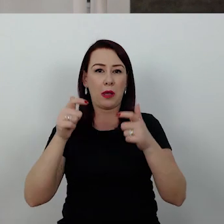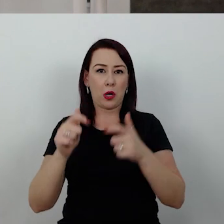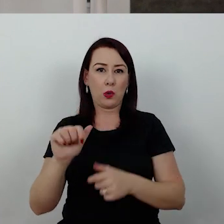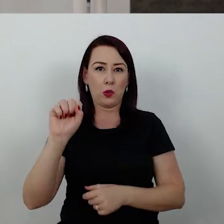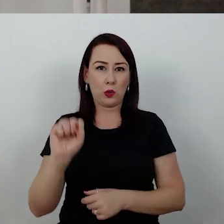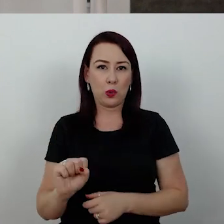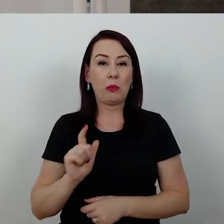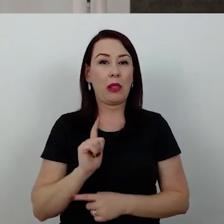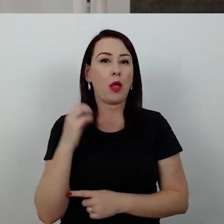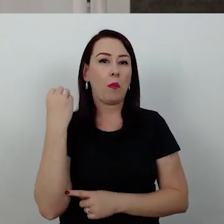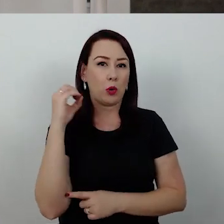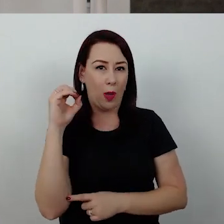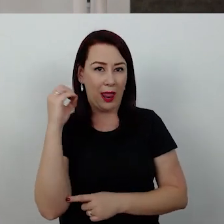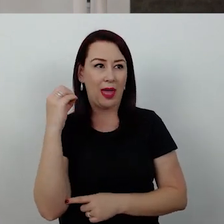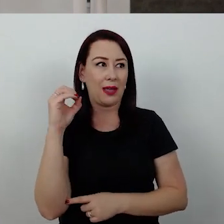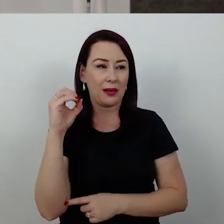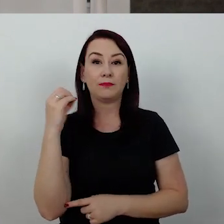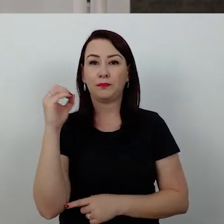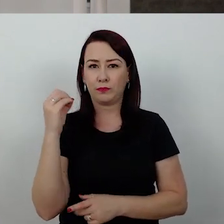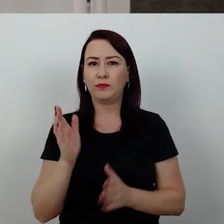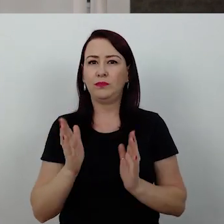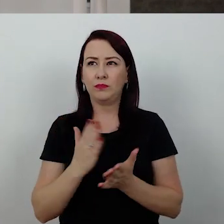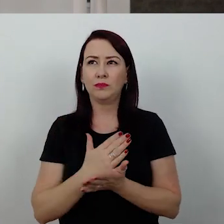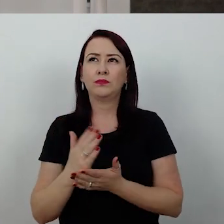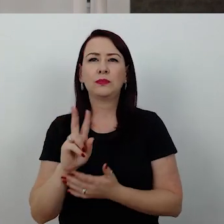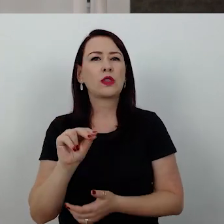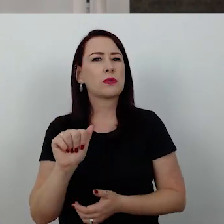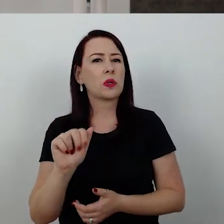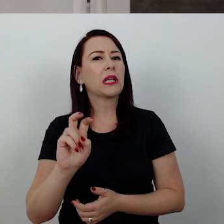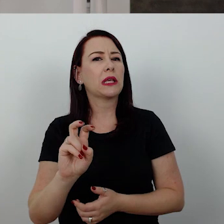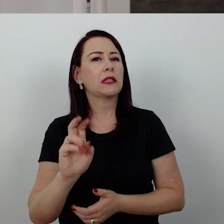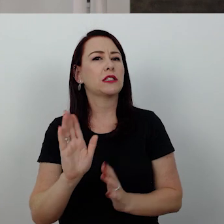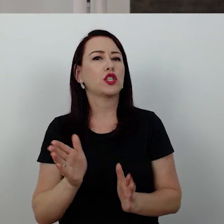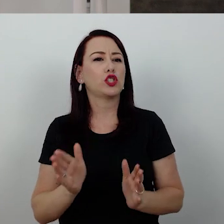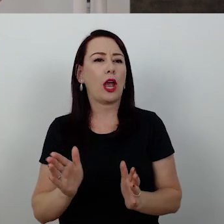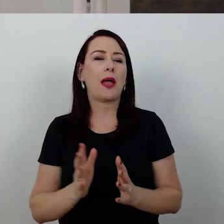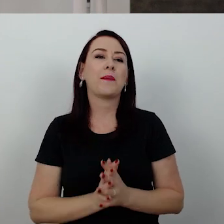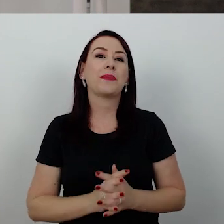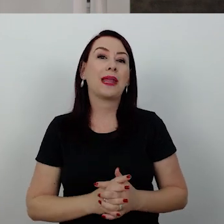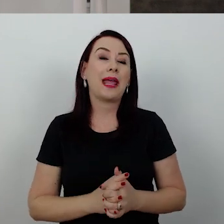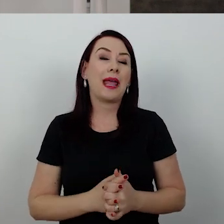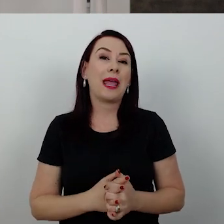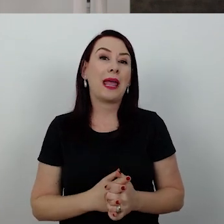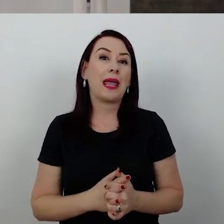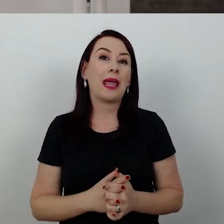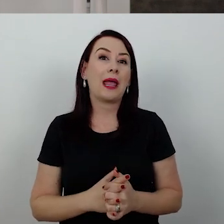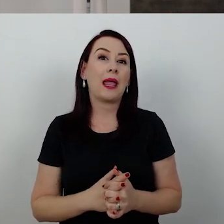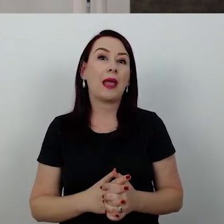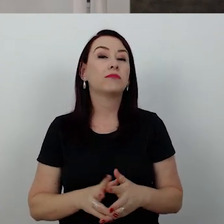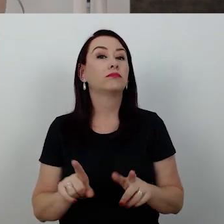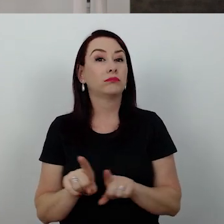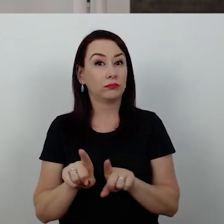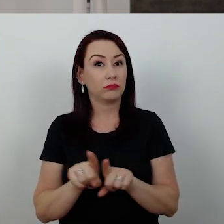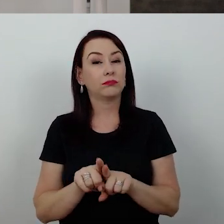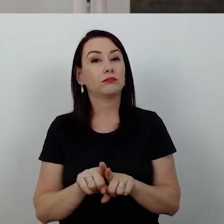para além de Porto Alegre, que tem uma Film Commission já, acho que desde 2015, já tem um tempo, eles